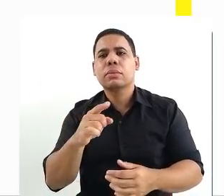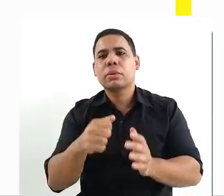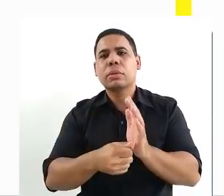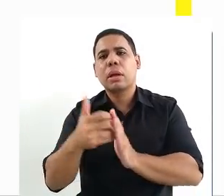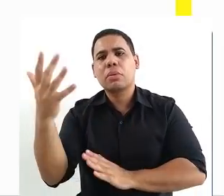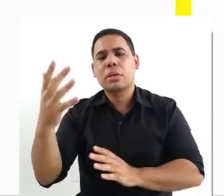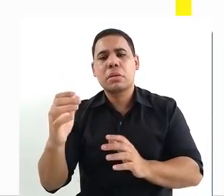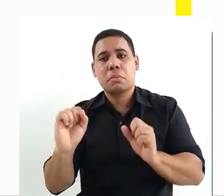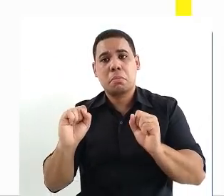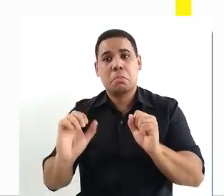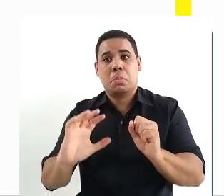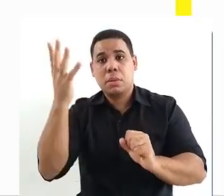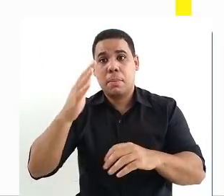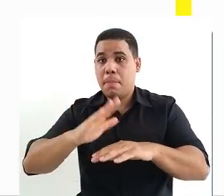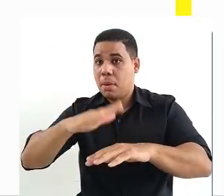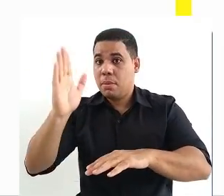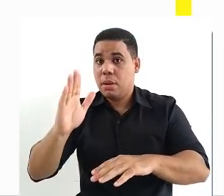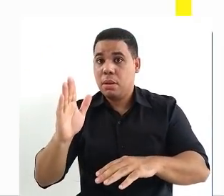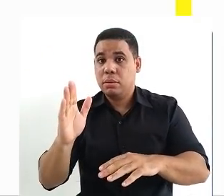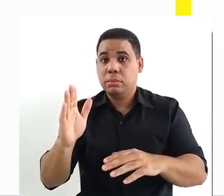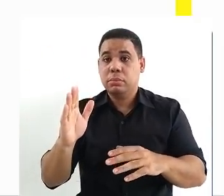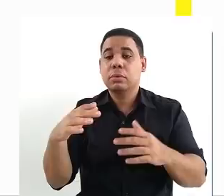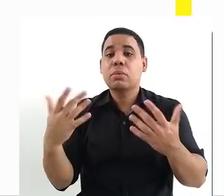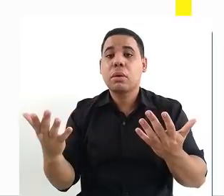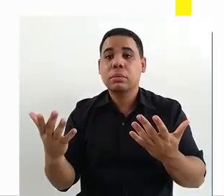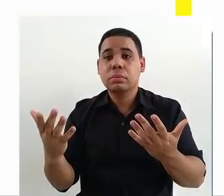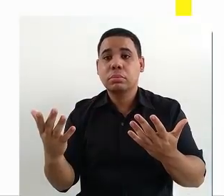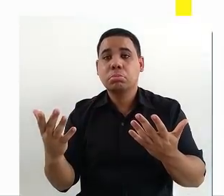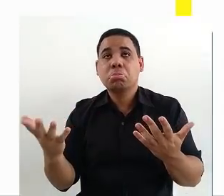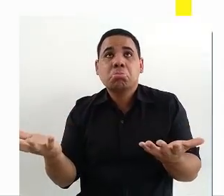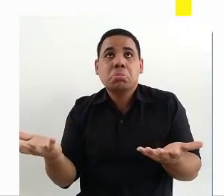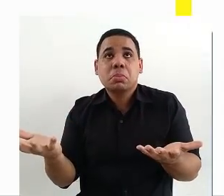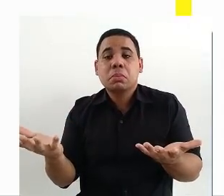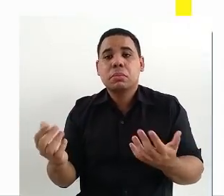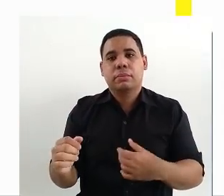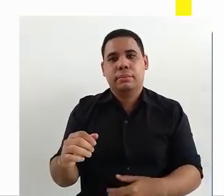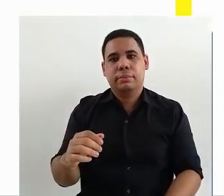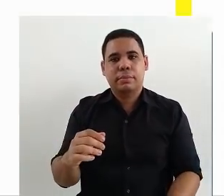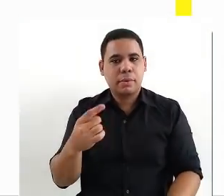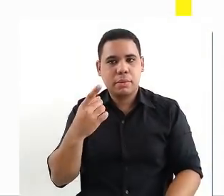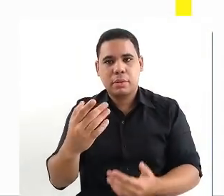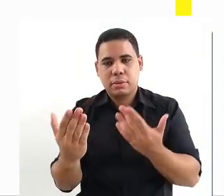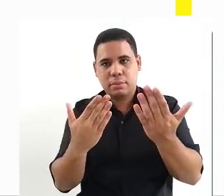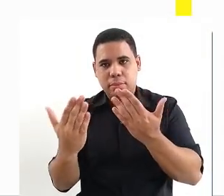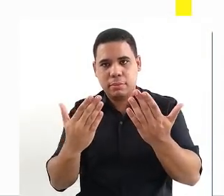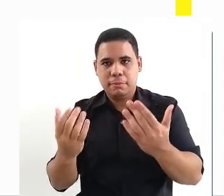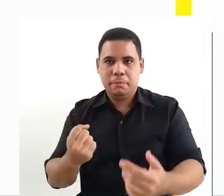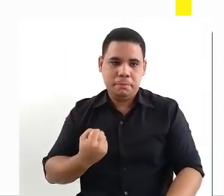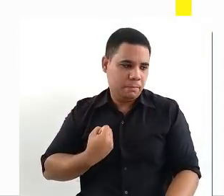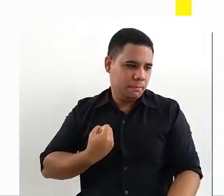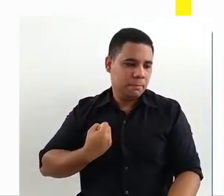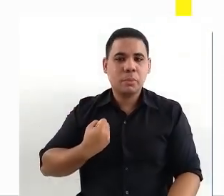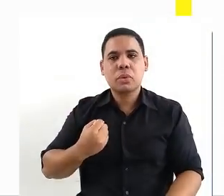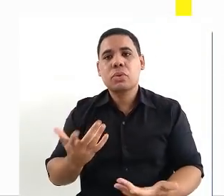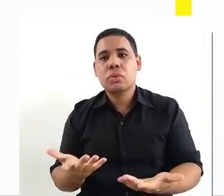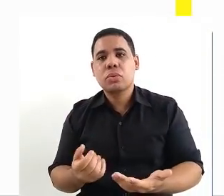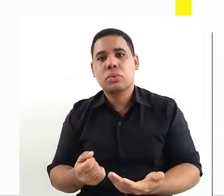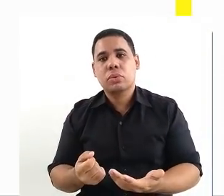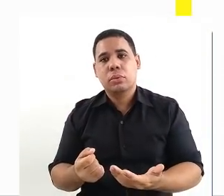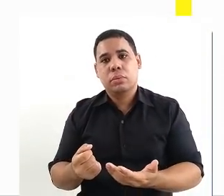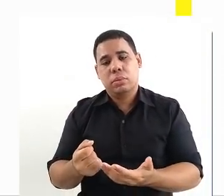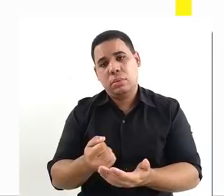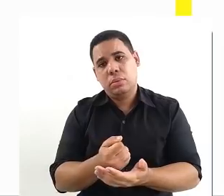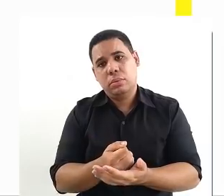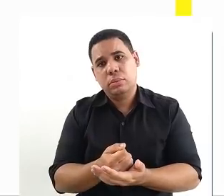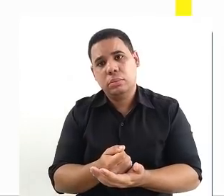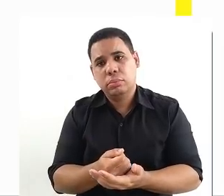Então, percebe, se tu comparar a letra A com a letra B, qual é a probabilidade maior? De eu sortear um número par